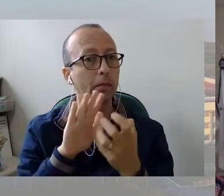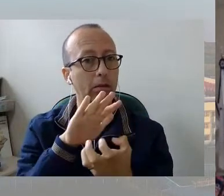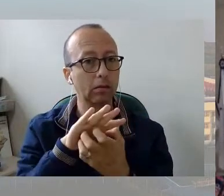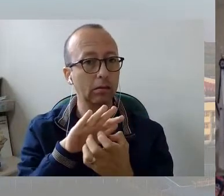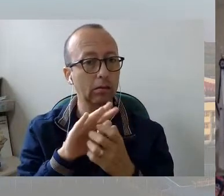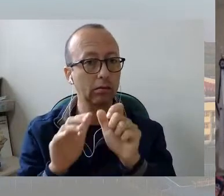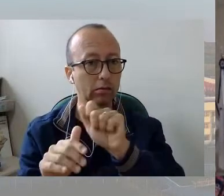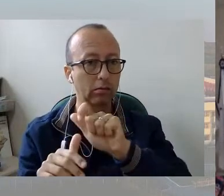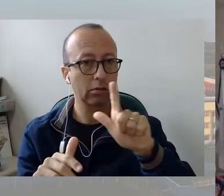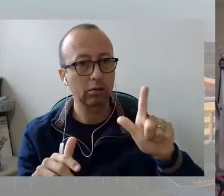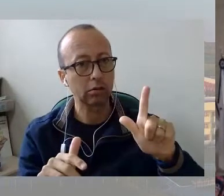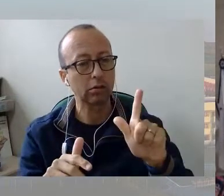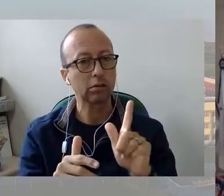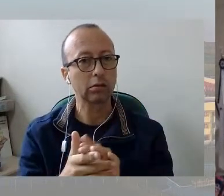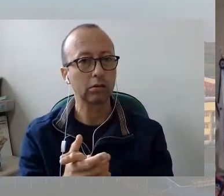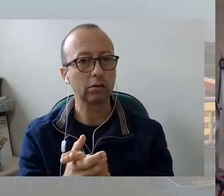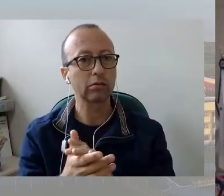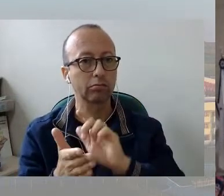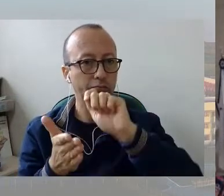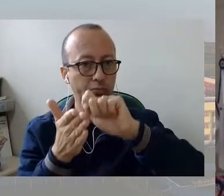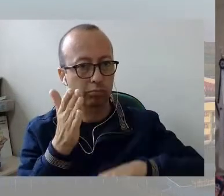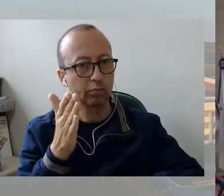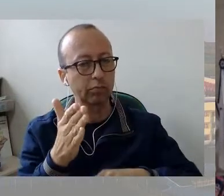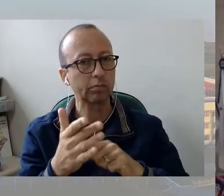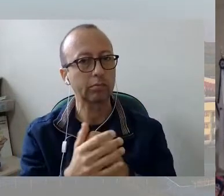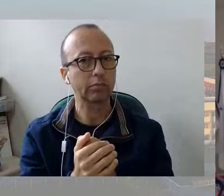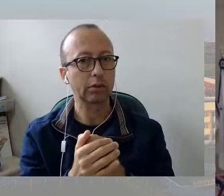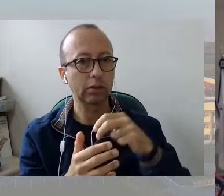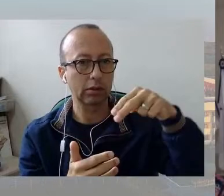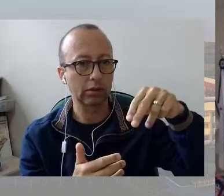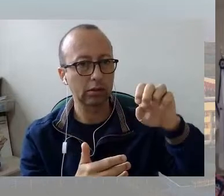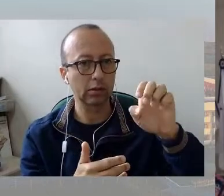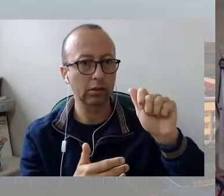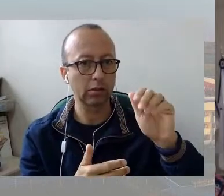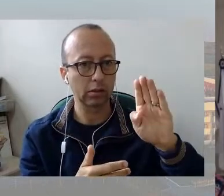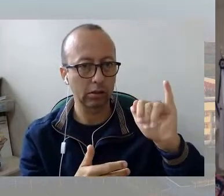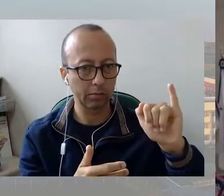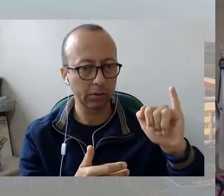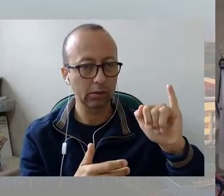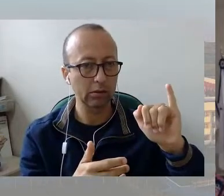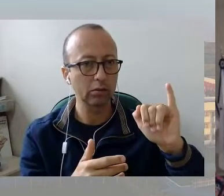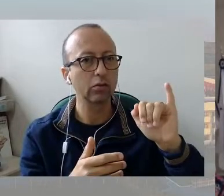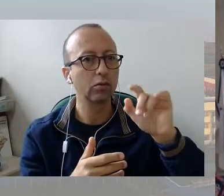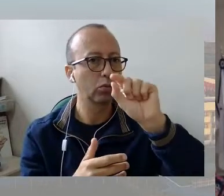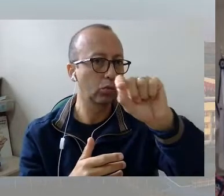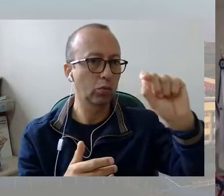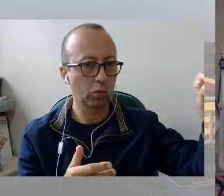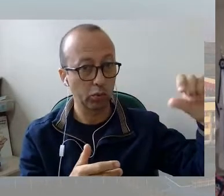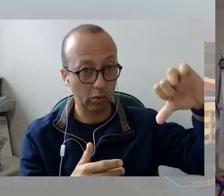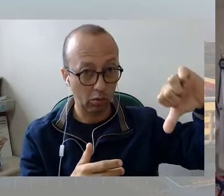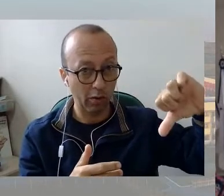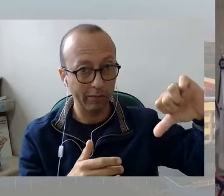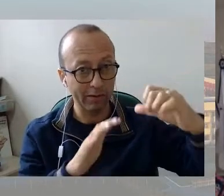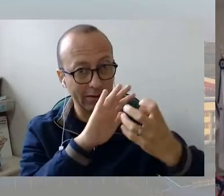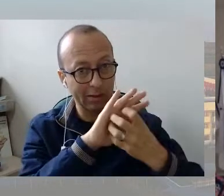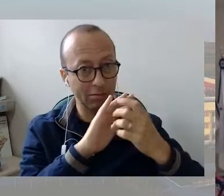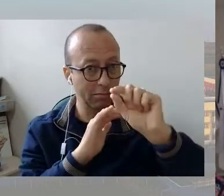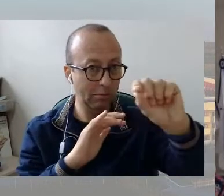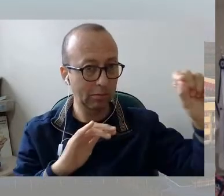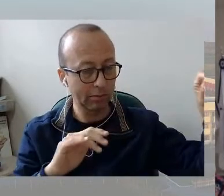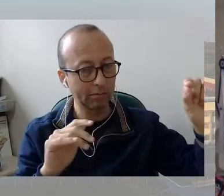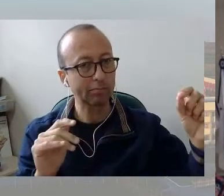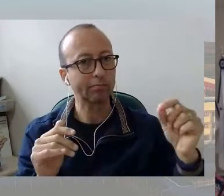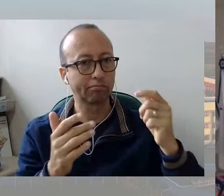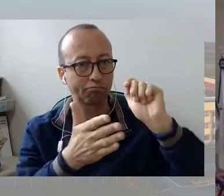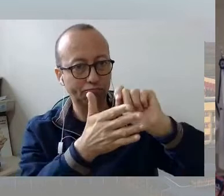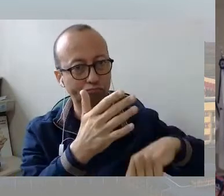Gabriel e assinada pelos demais 9 NEABs no último fórum de NEABs, corroborando, então, o protagonismo da